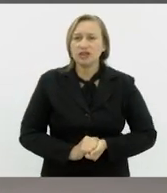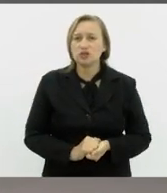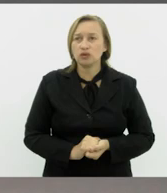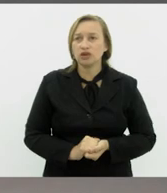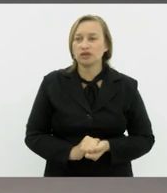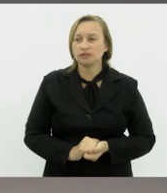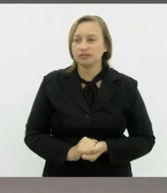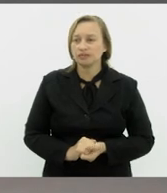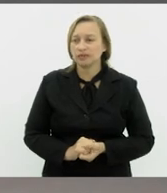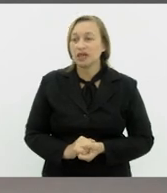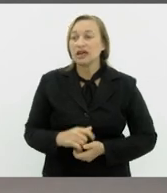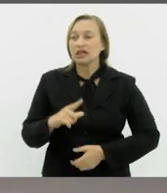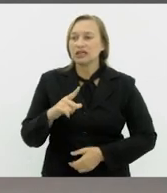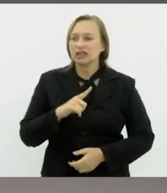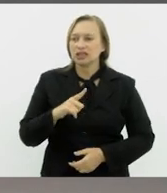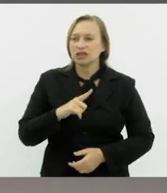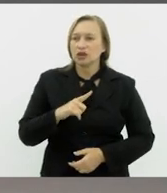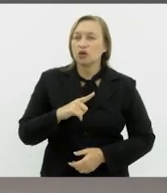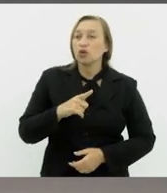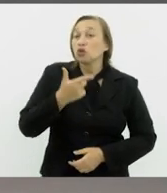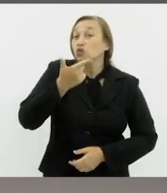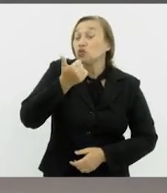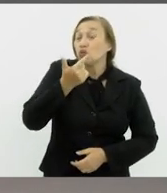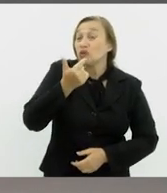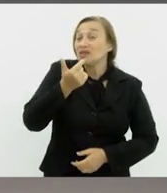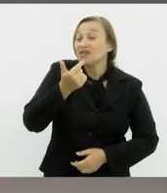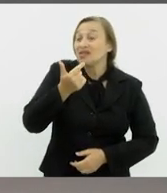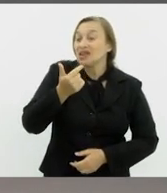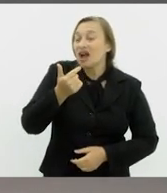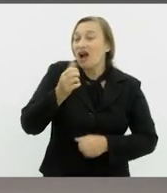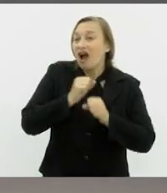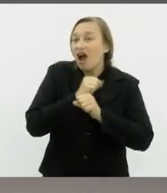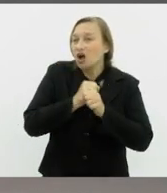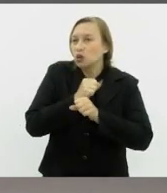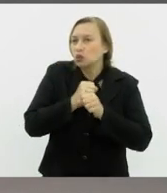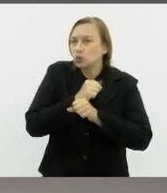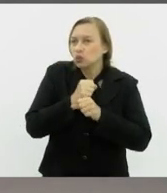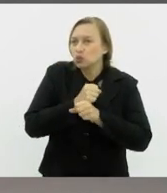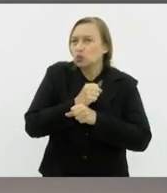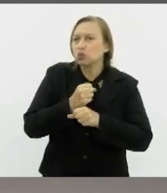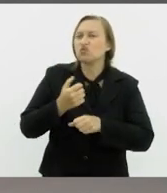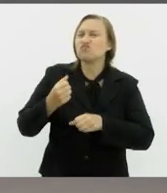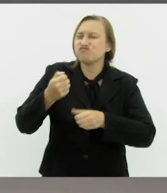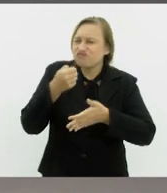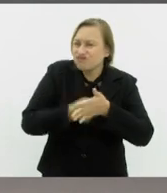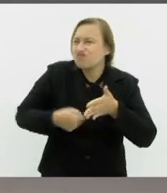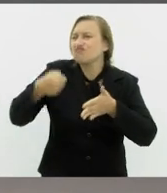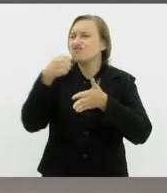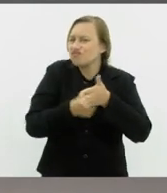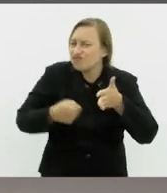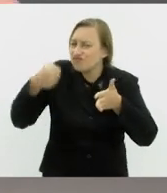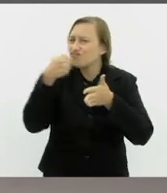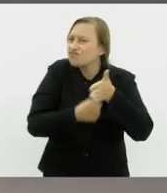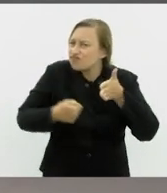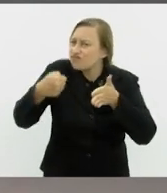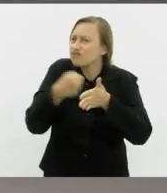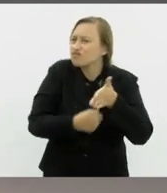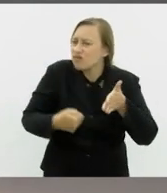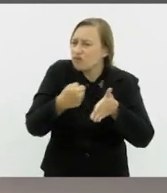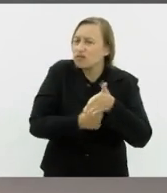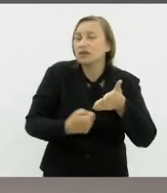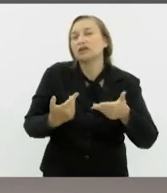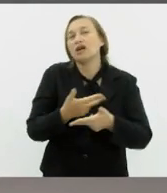Então, nós estamos há 12 anos nessa, né, tentando, eu não vou nem contar tudo o que já fizemos, todas as tentativas de conciliação que já